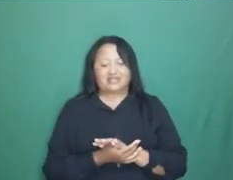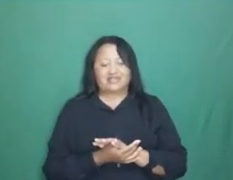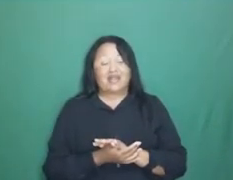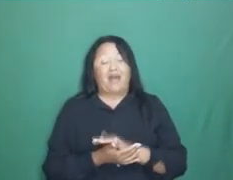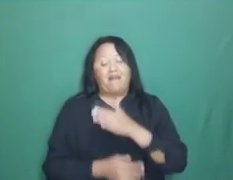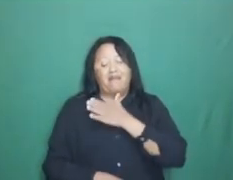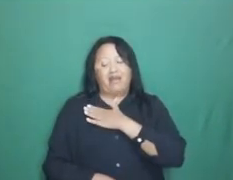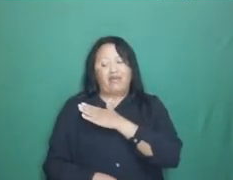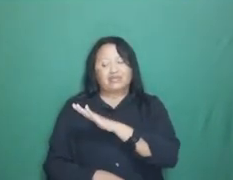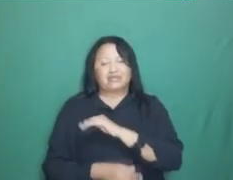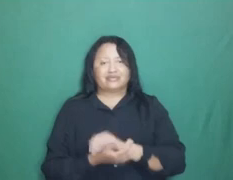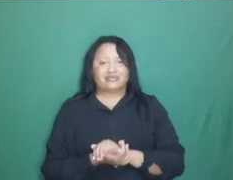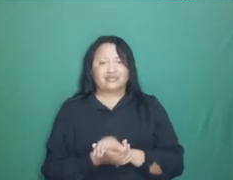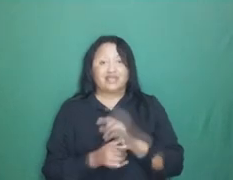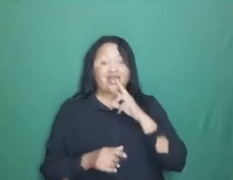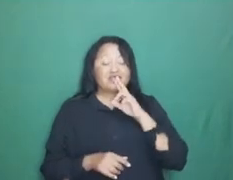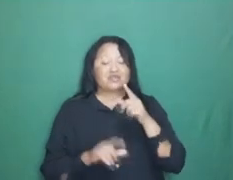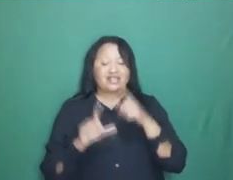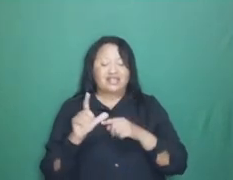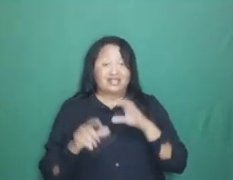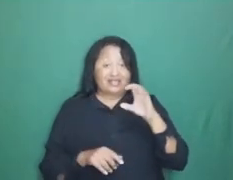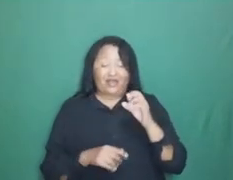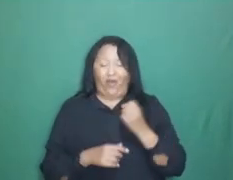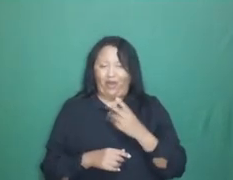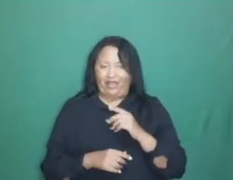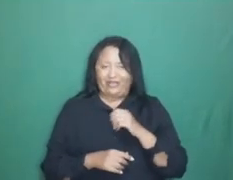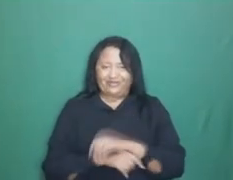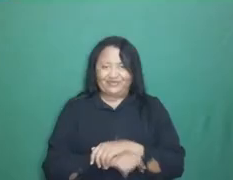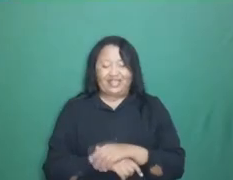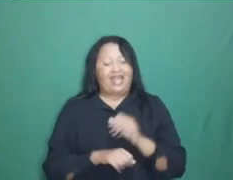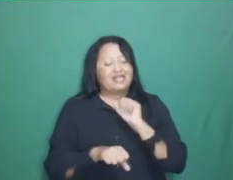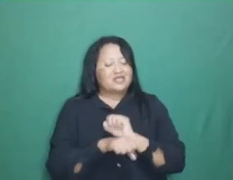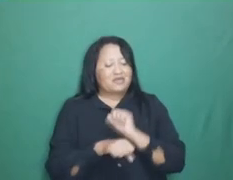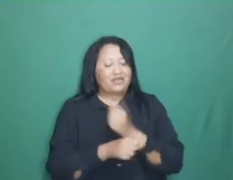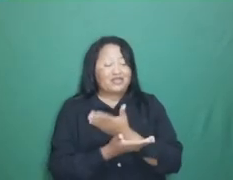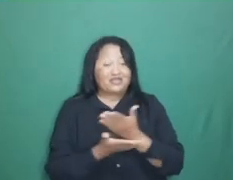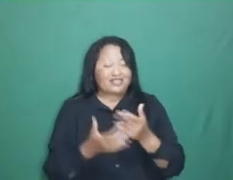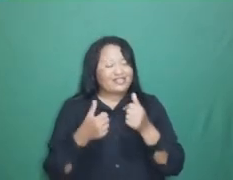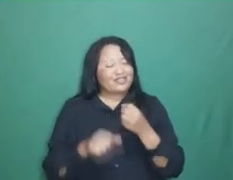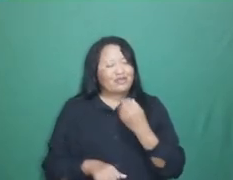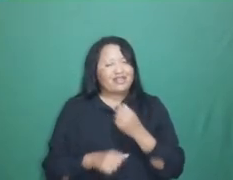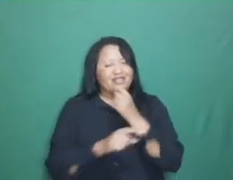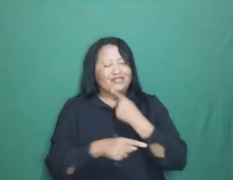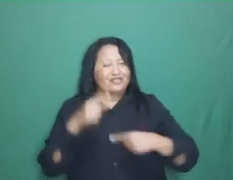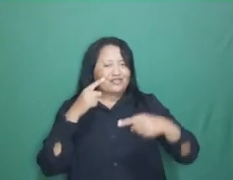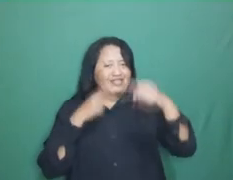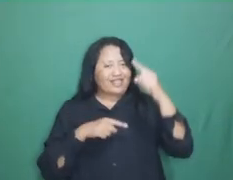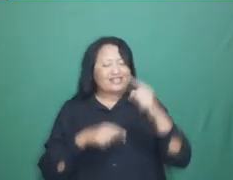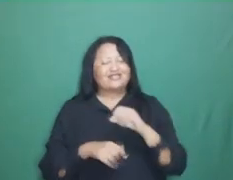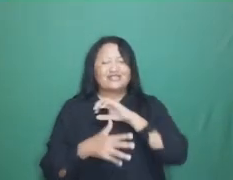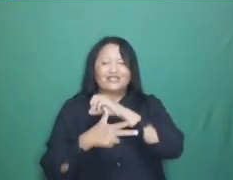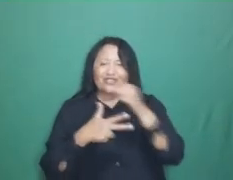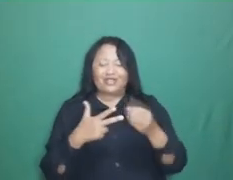preconceitos resposta aí letra C beleza galera espero que vocês tenham saído bem tá sucesso a vocês aí no Enem